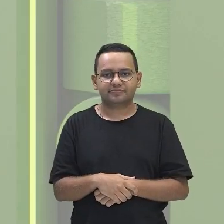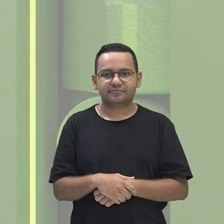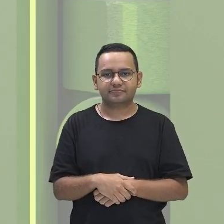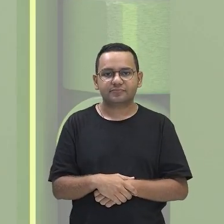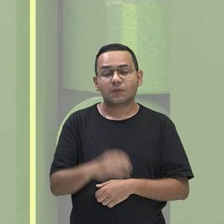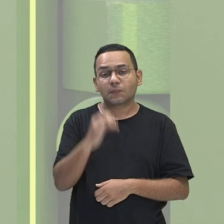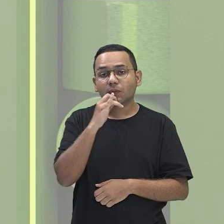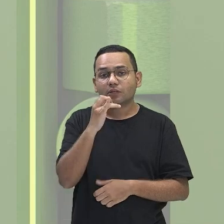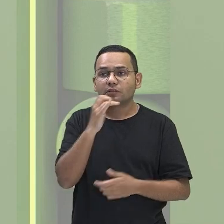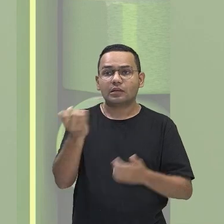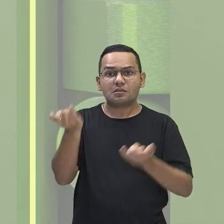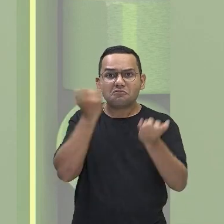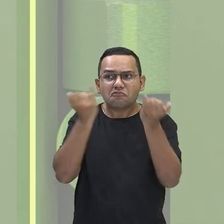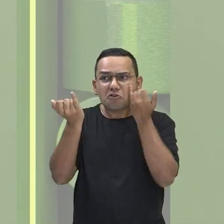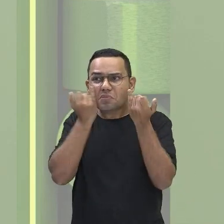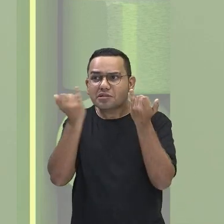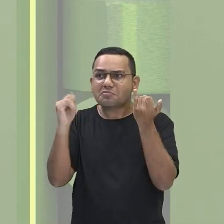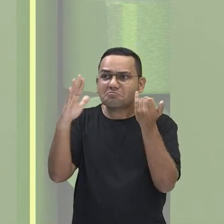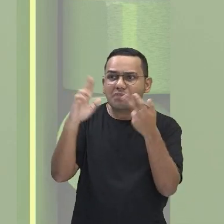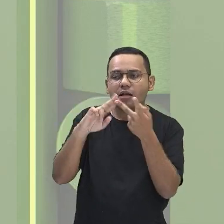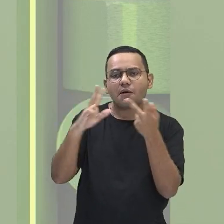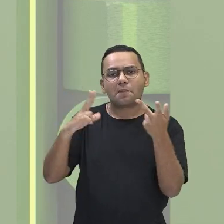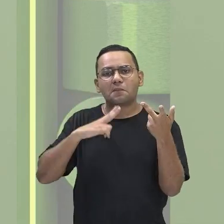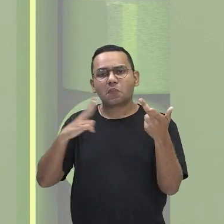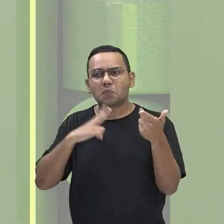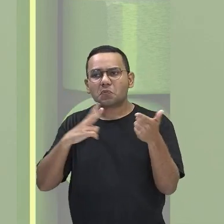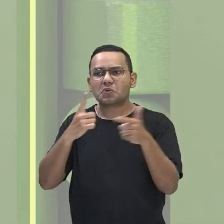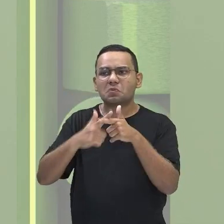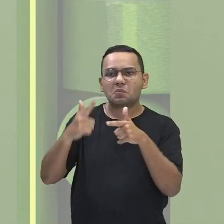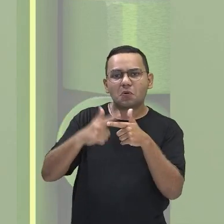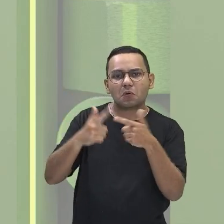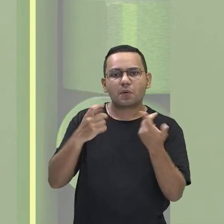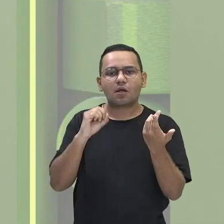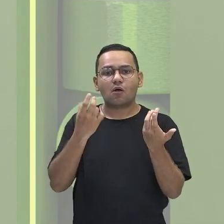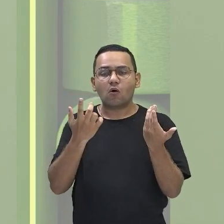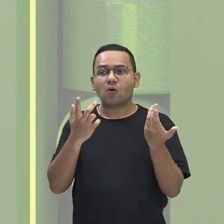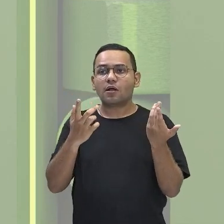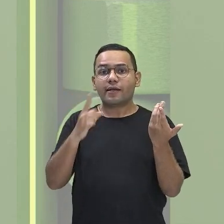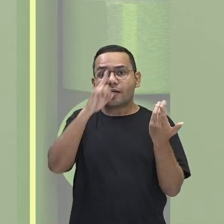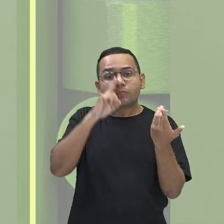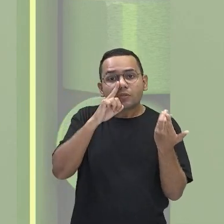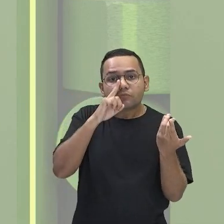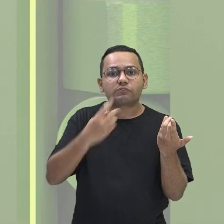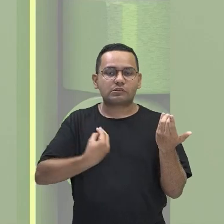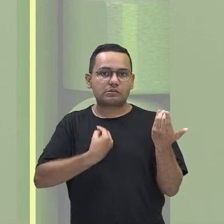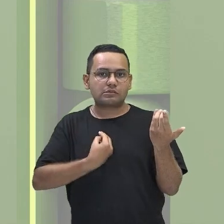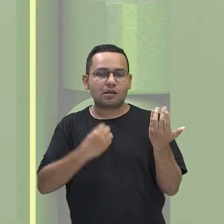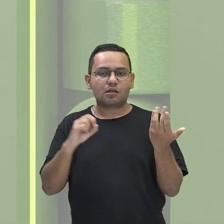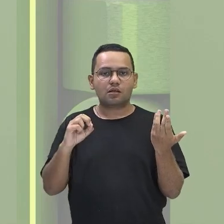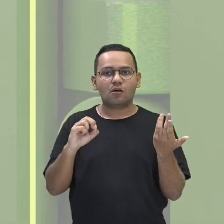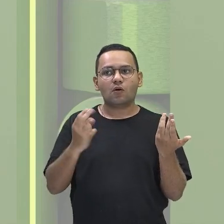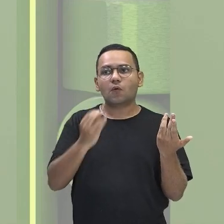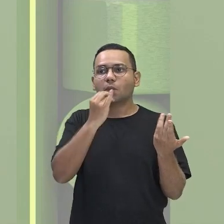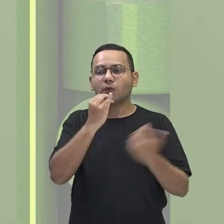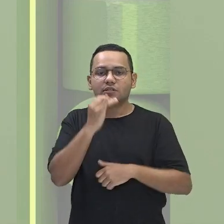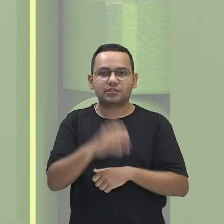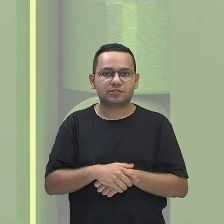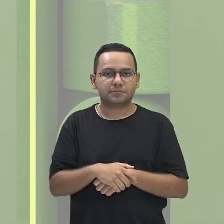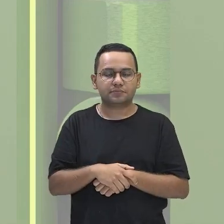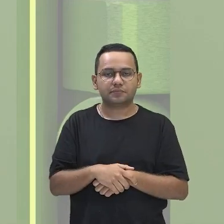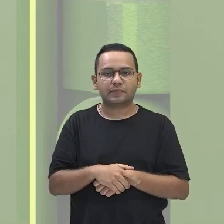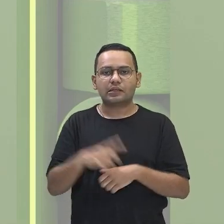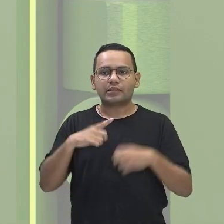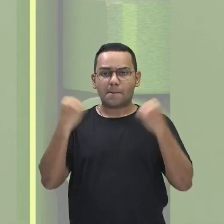vezes problemas pessoais, às vezes uma exposição a um perigo de vida mesmo, ou uma pessoa que pratica um esporte